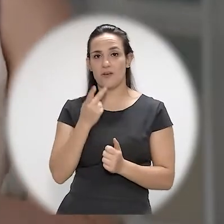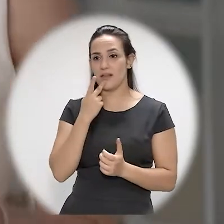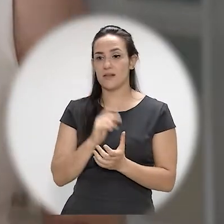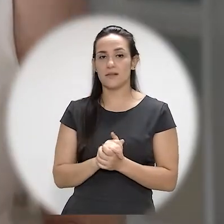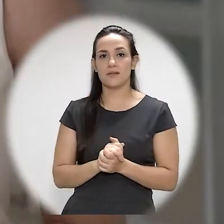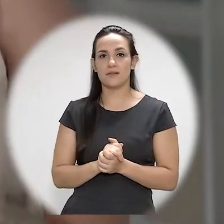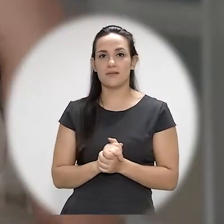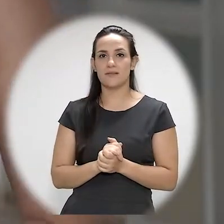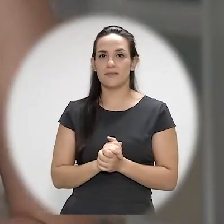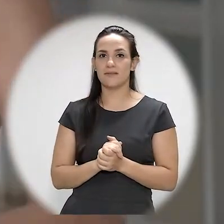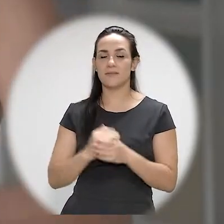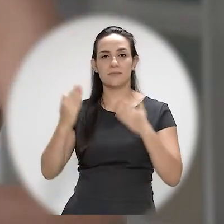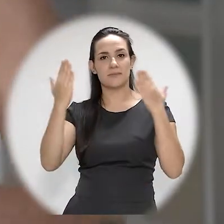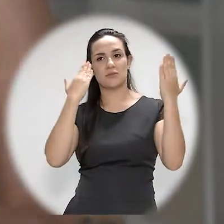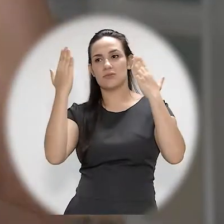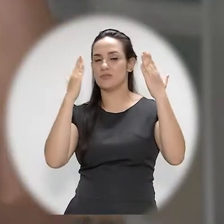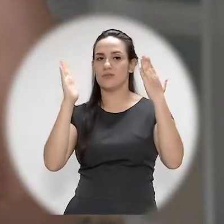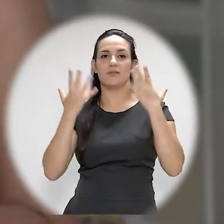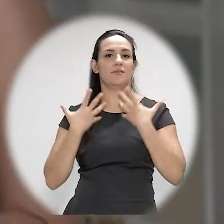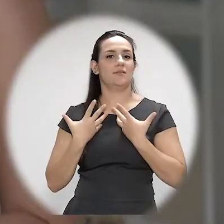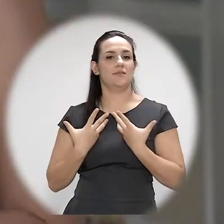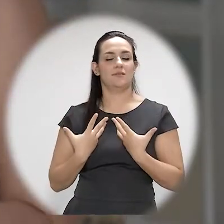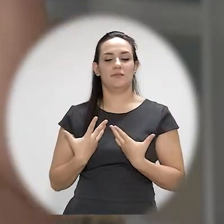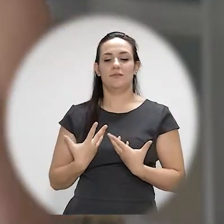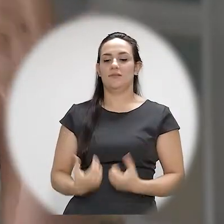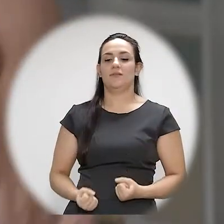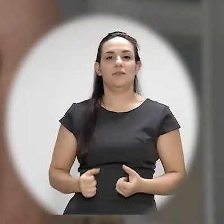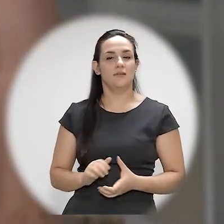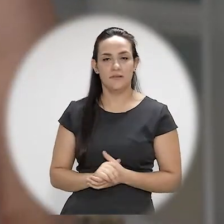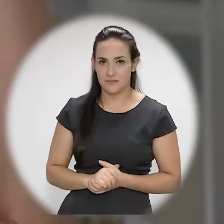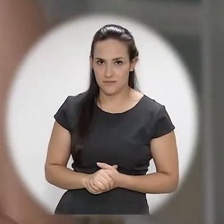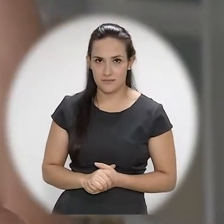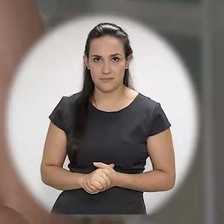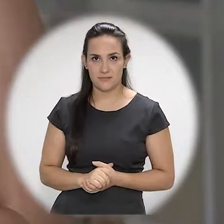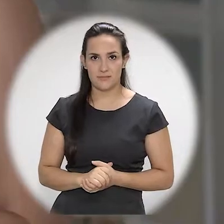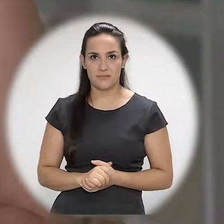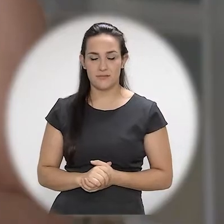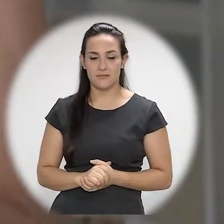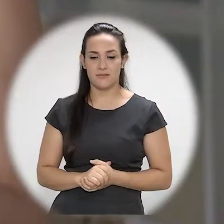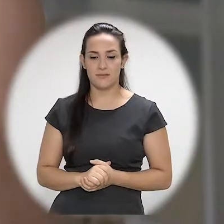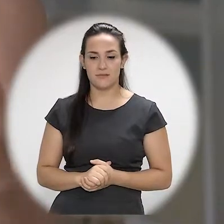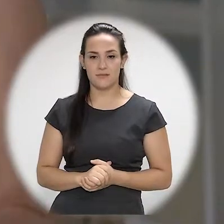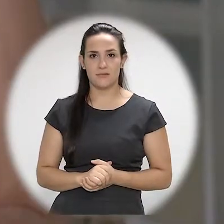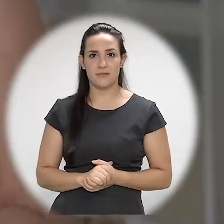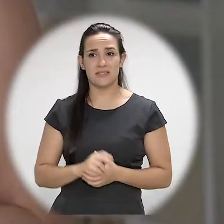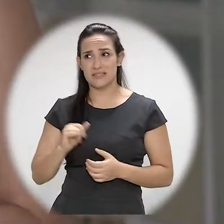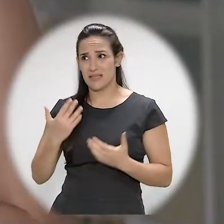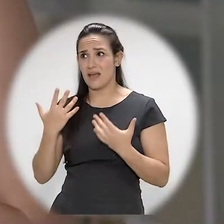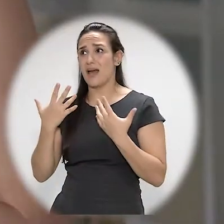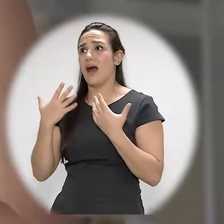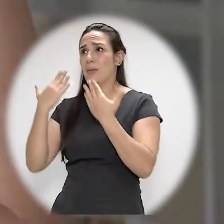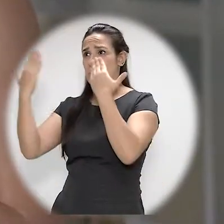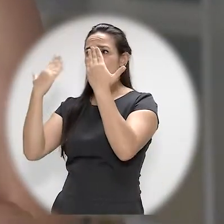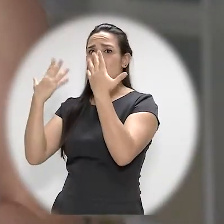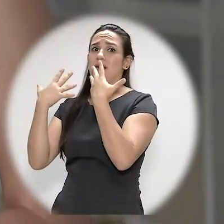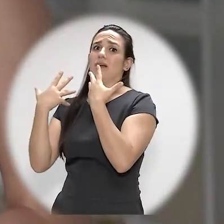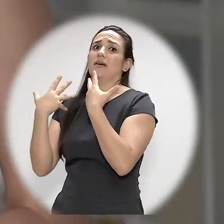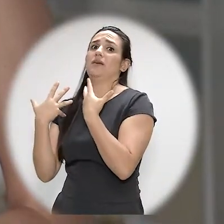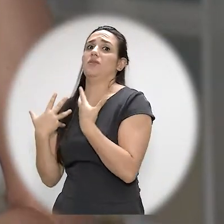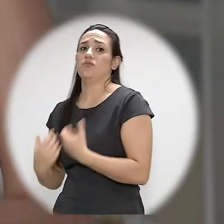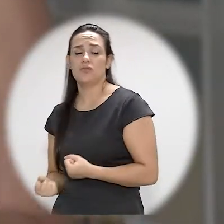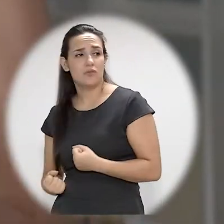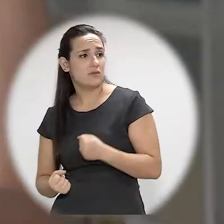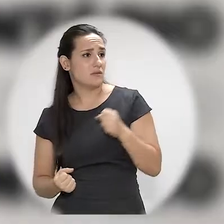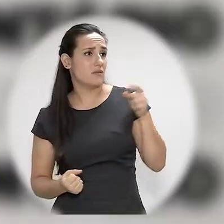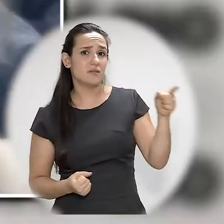a psicóloga já cansou, e aí que eles colocam também, gente, mas se a psicóloga já cansou, o que sobrou pra gente, né? Porque apesar,